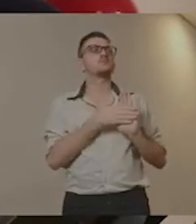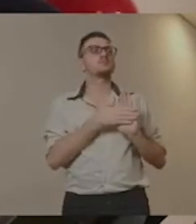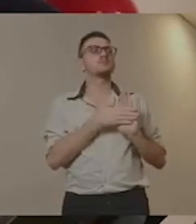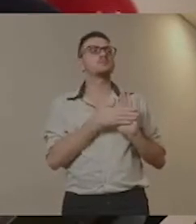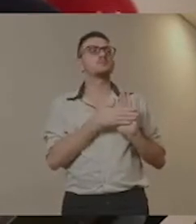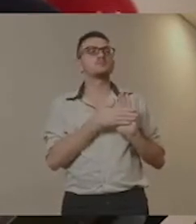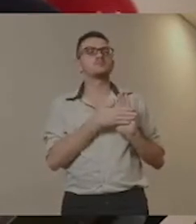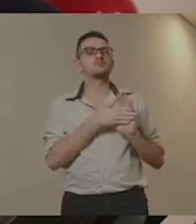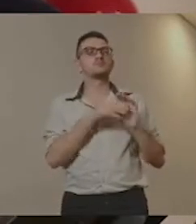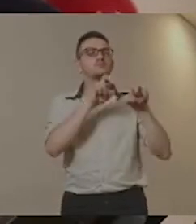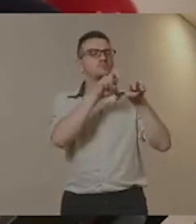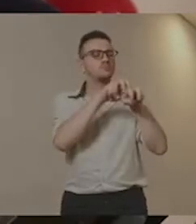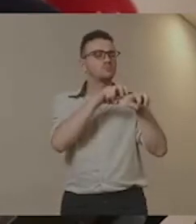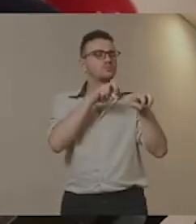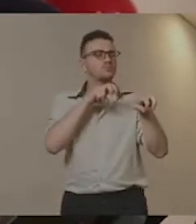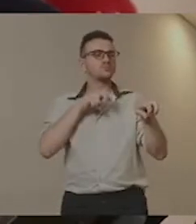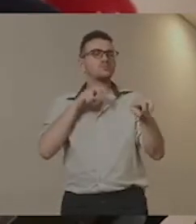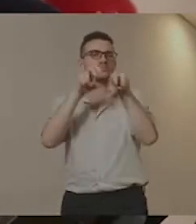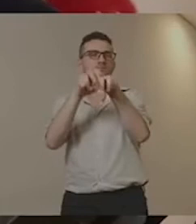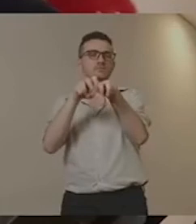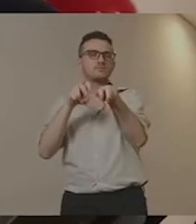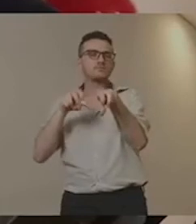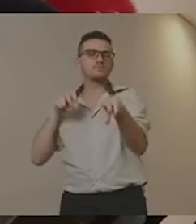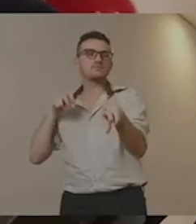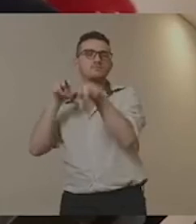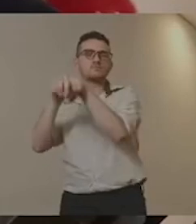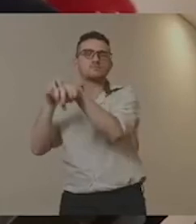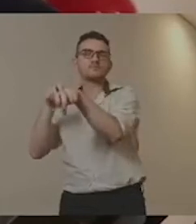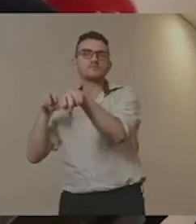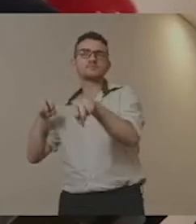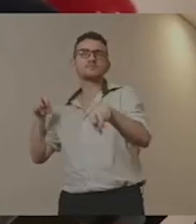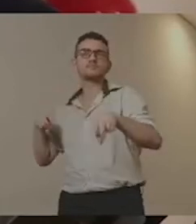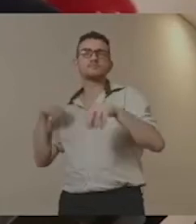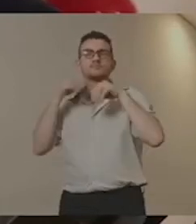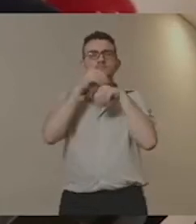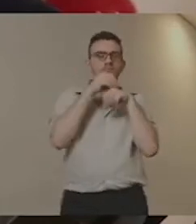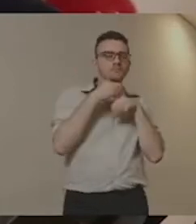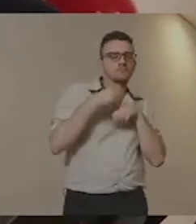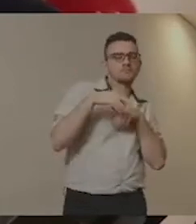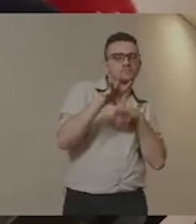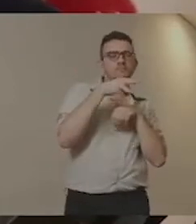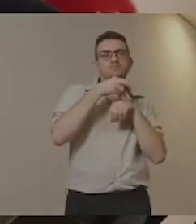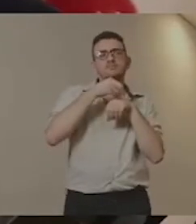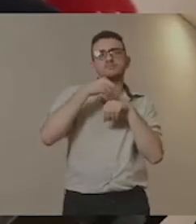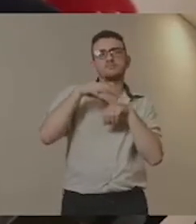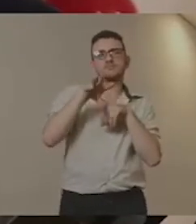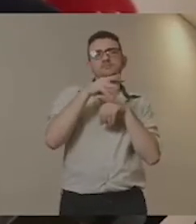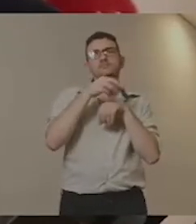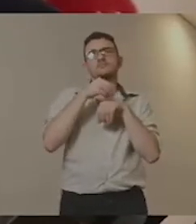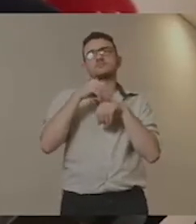enfileiras, fileirado, de passar conhecimento, como eu disse anteriormente, né, de que a gente não passa, a gente constrói